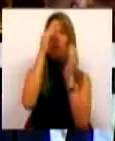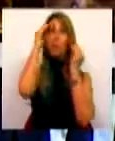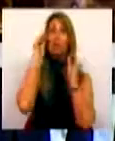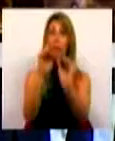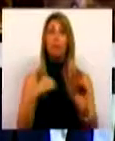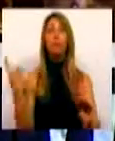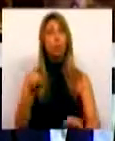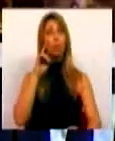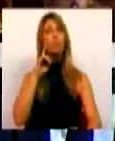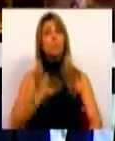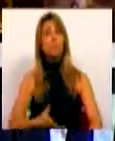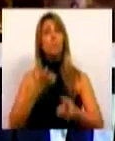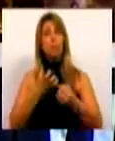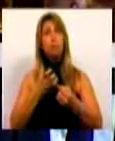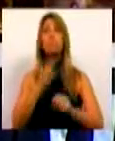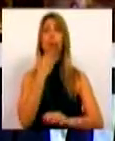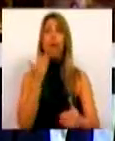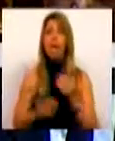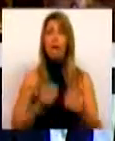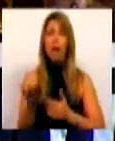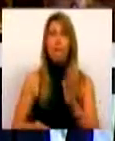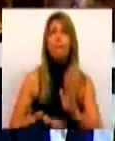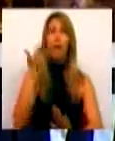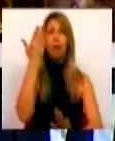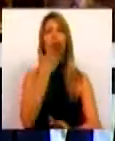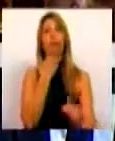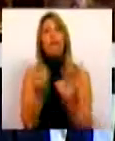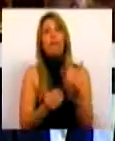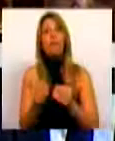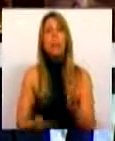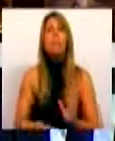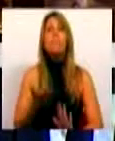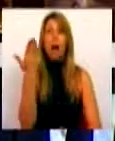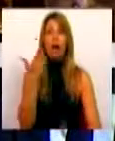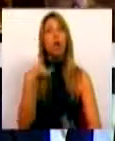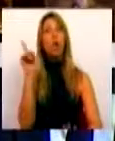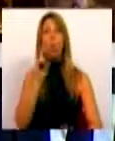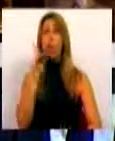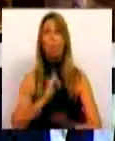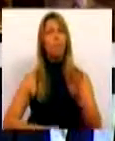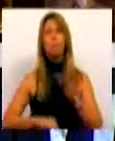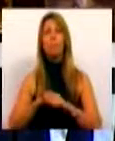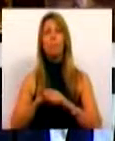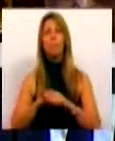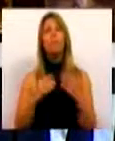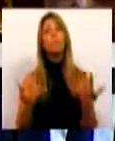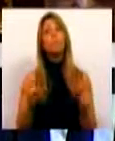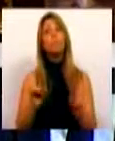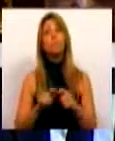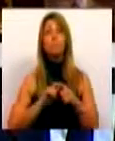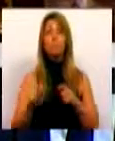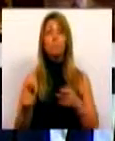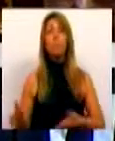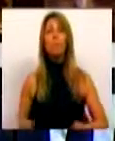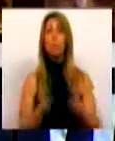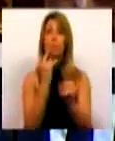todos defendemos mais eficaz, mais eficiente, com máxima qualidade. Esta mesma linha de